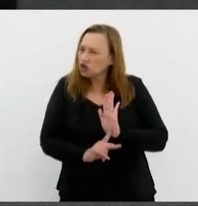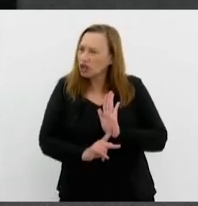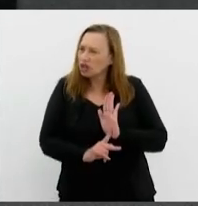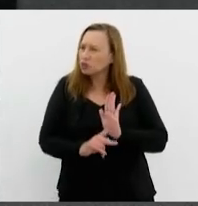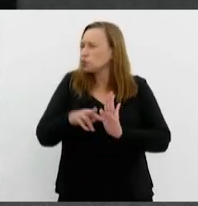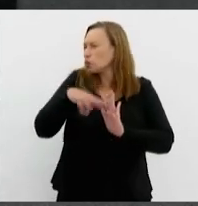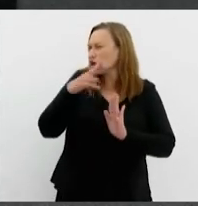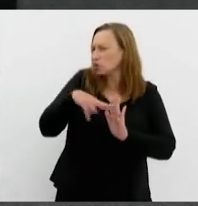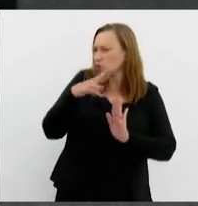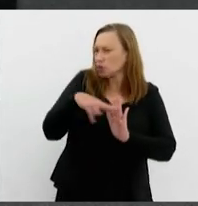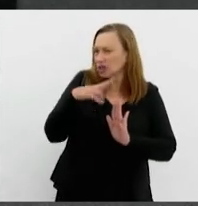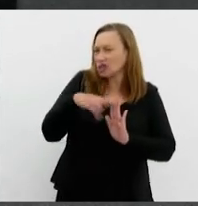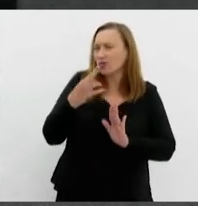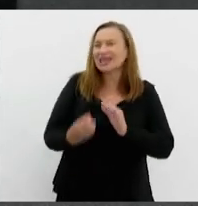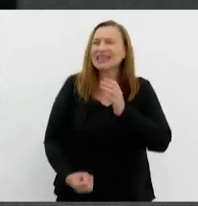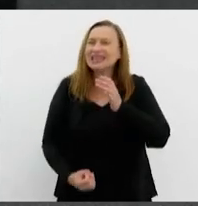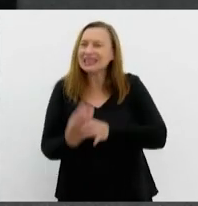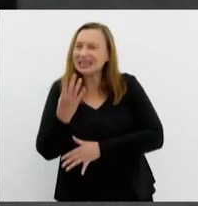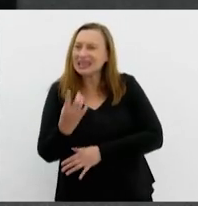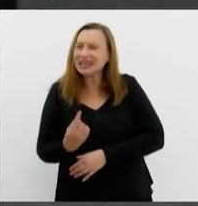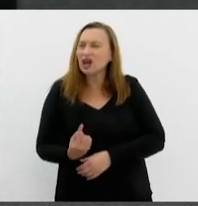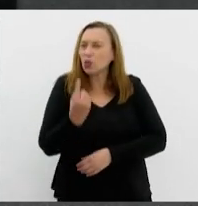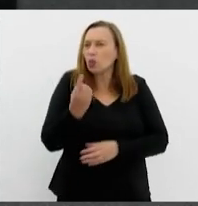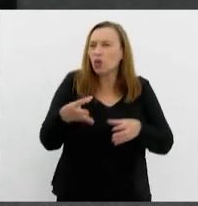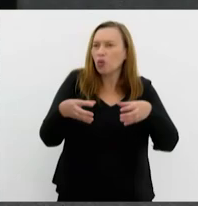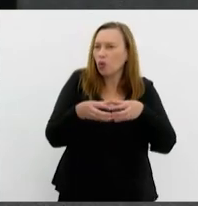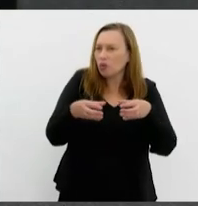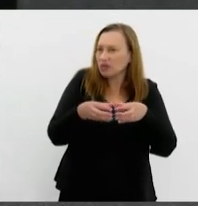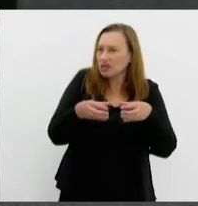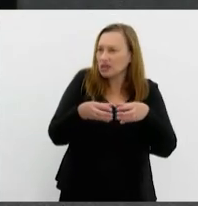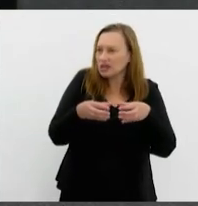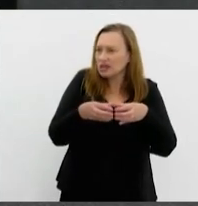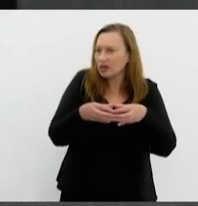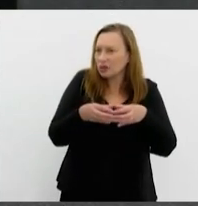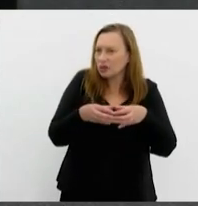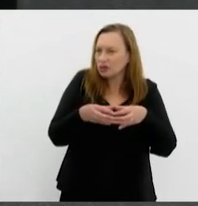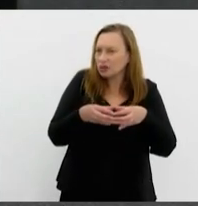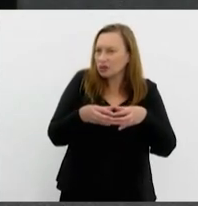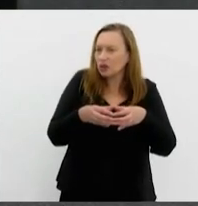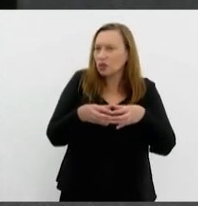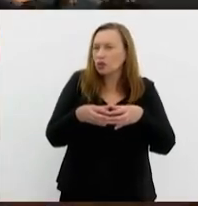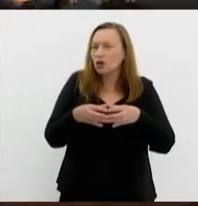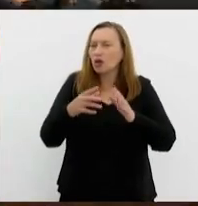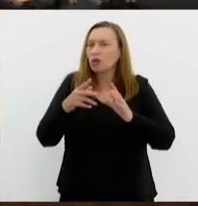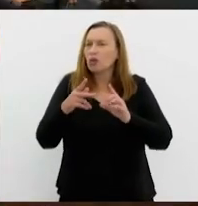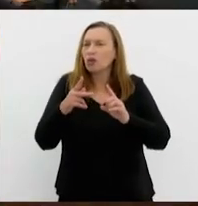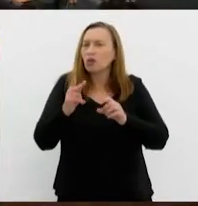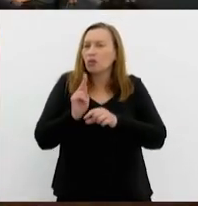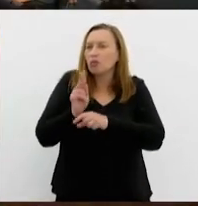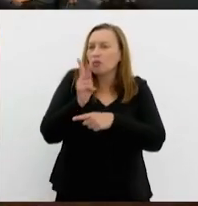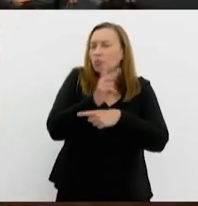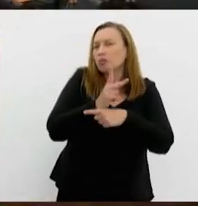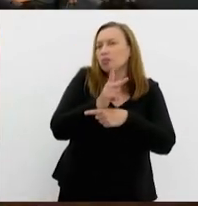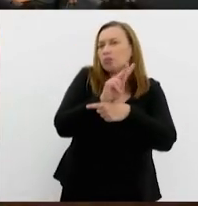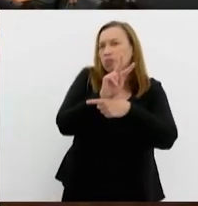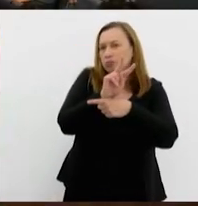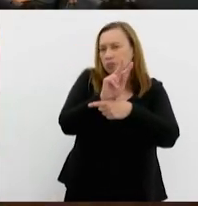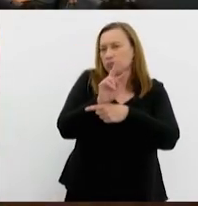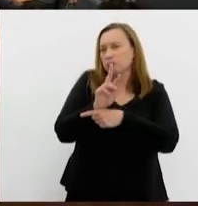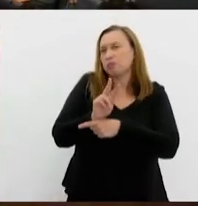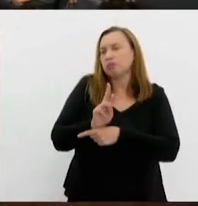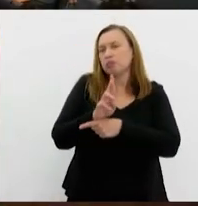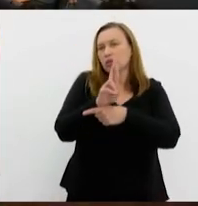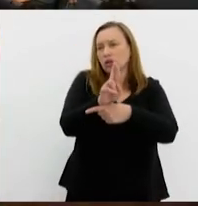resolução que cria uma comissão com a mesa diretora, a procuradoria, para acompanhar